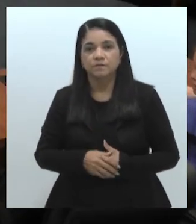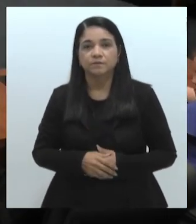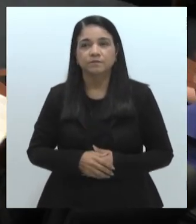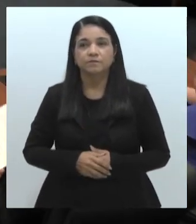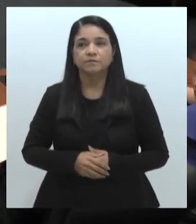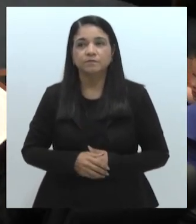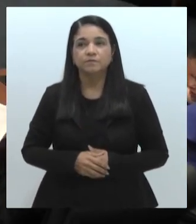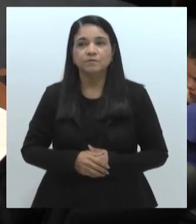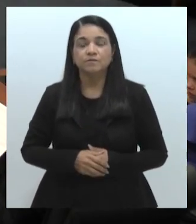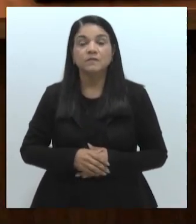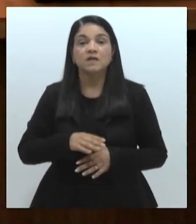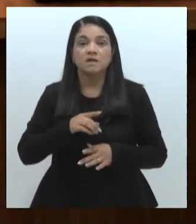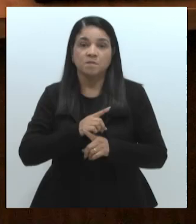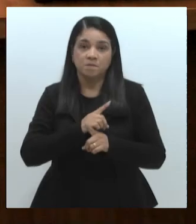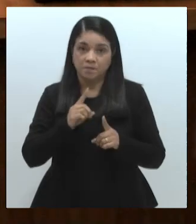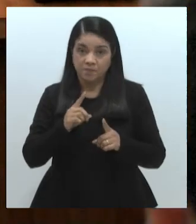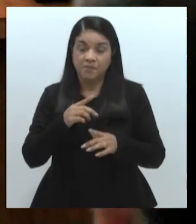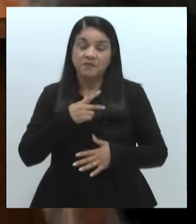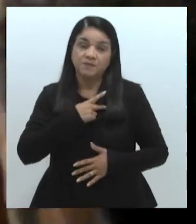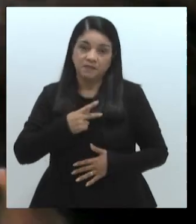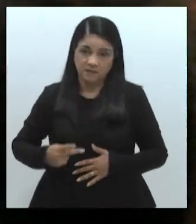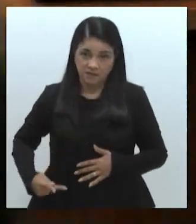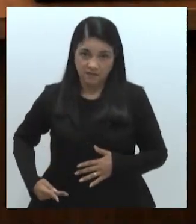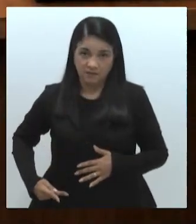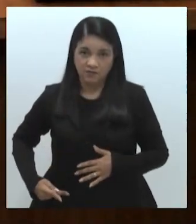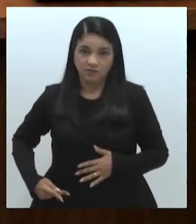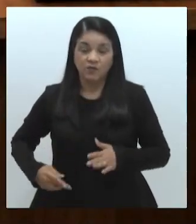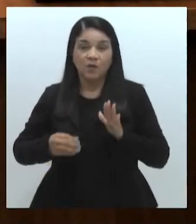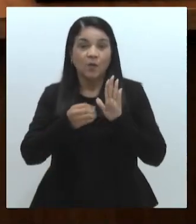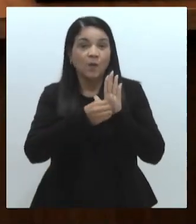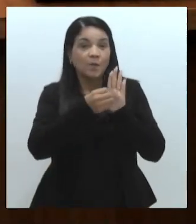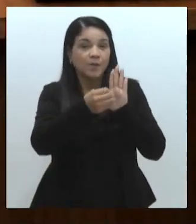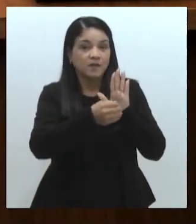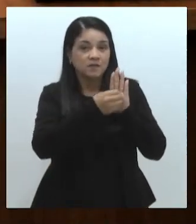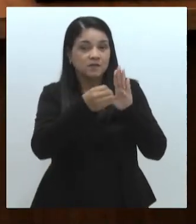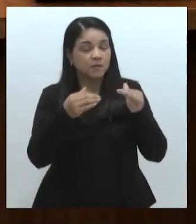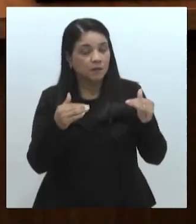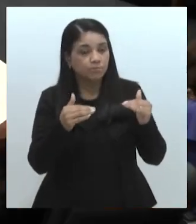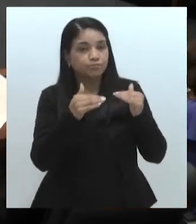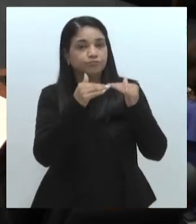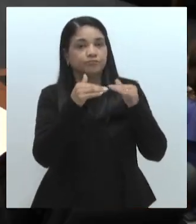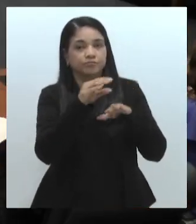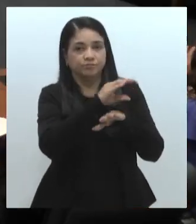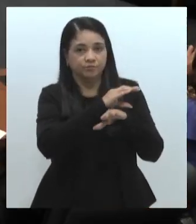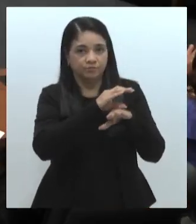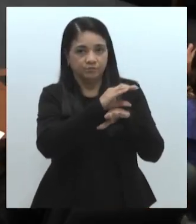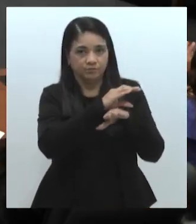Presidente, sem adentrar no mérito da matéria, mas o parecer é pela constitucionalidade.